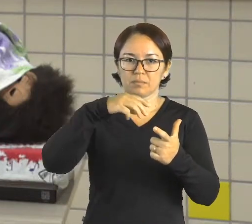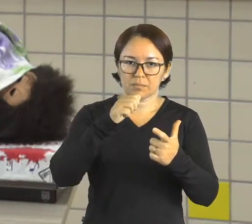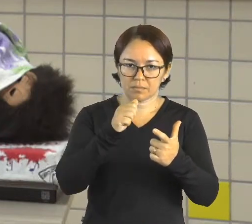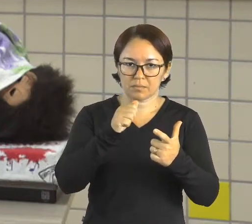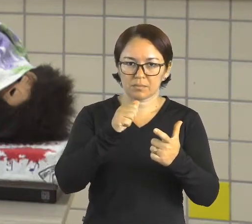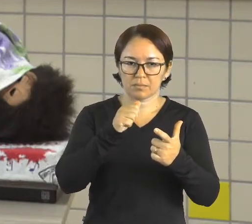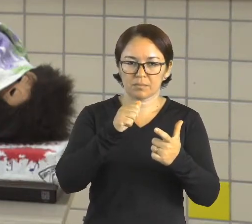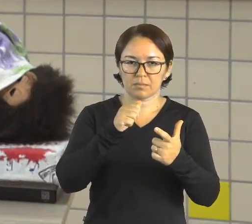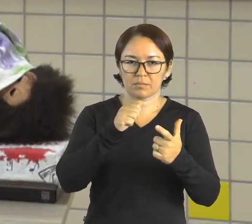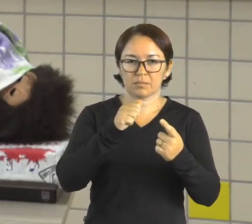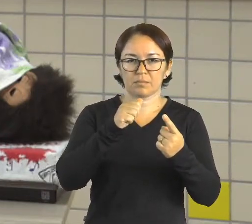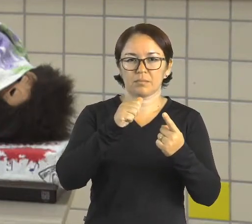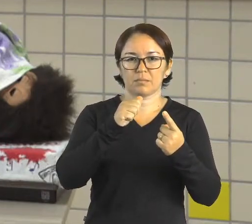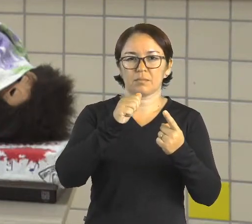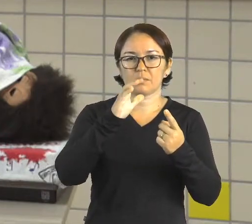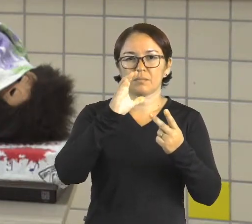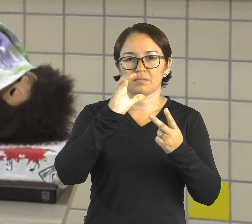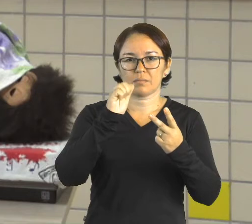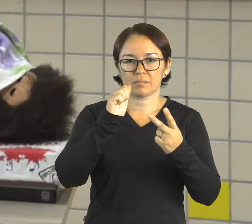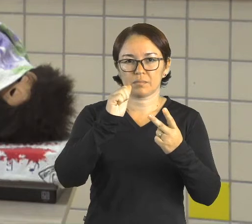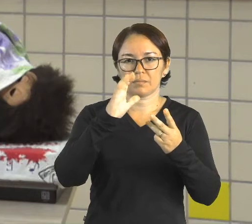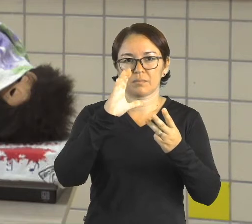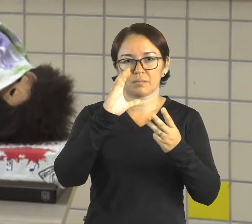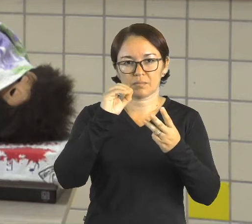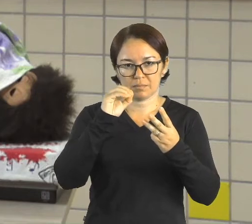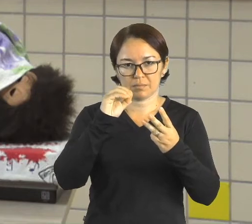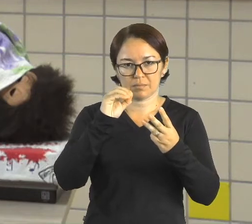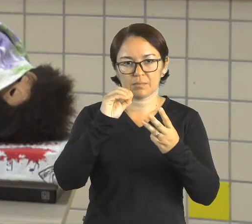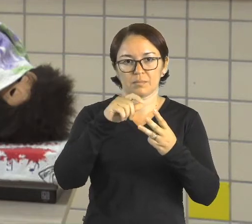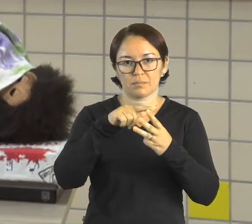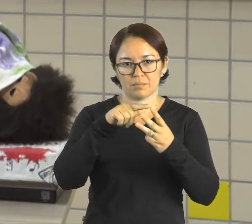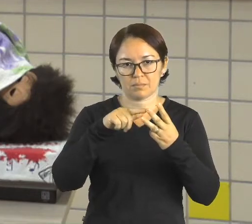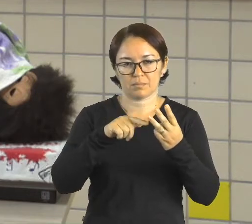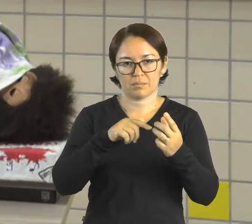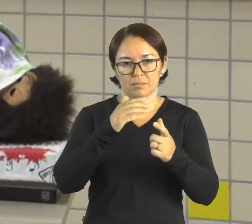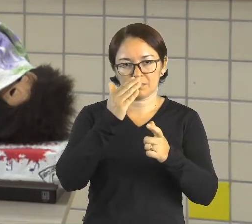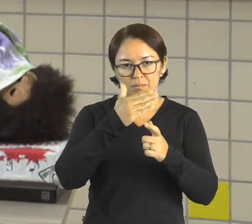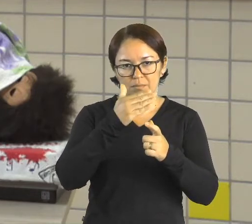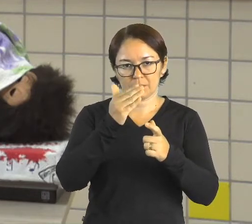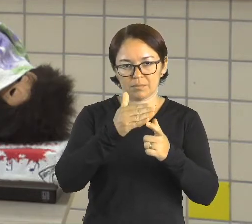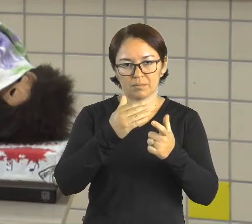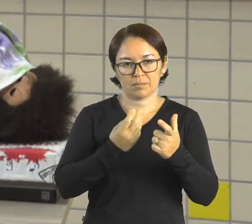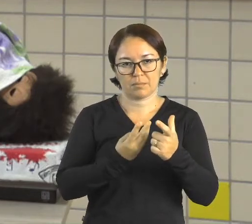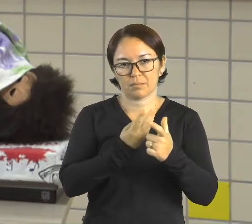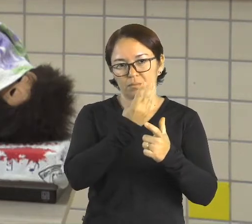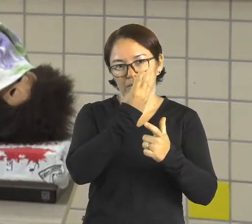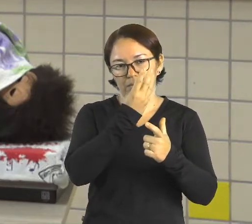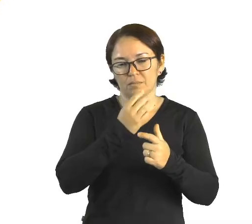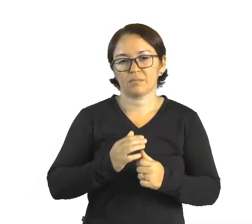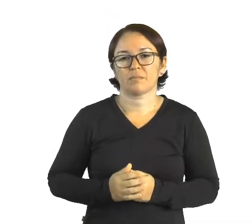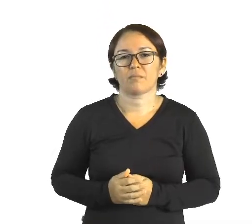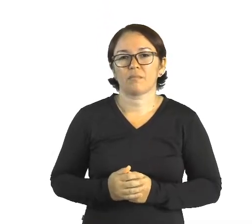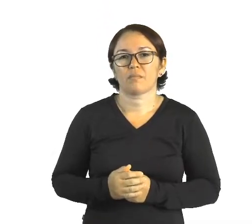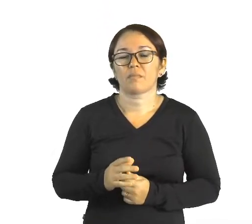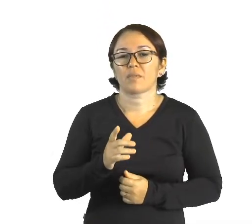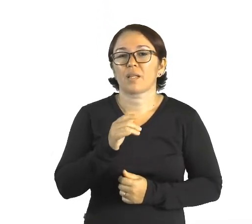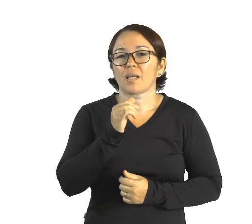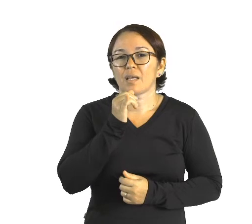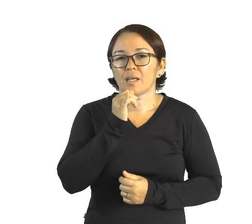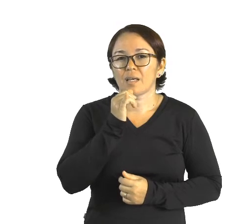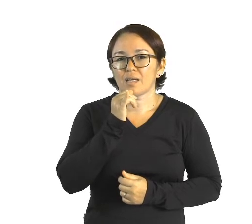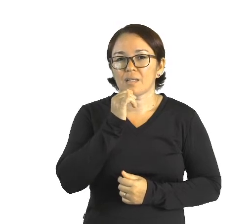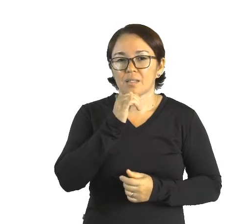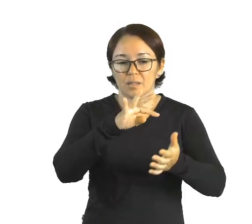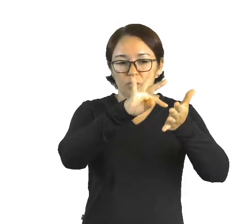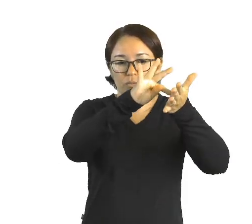sílaba quando eu abro a boca, quando eu falo. E agora, eu e a Francisquinha, nós tiramos algumas frases do texto para